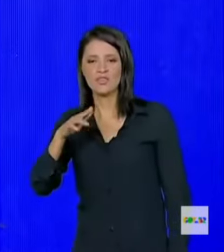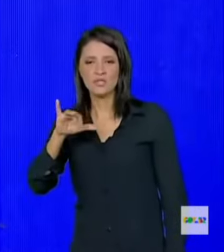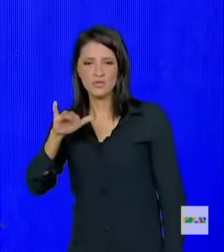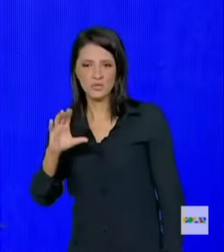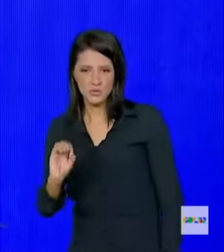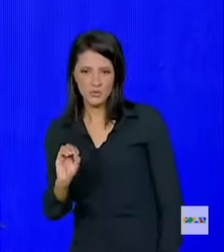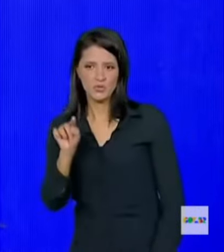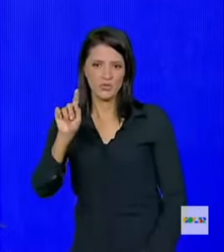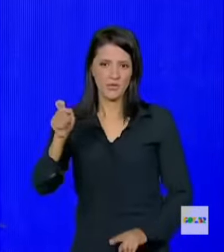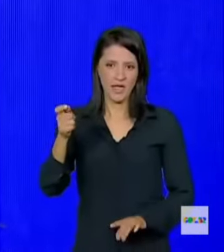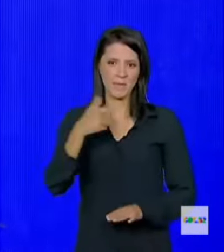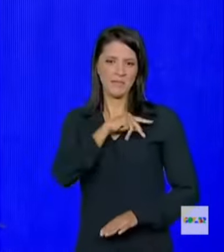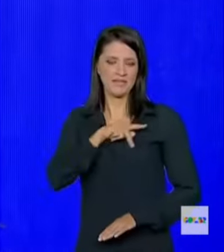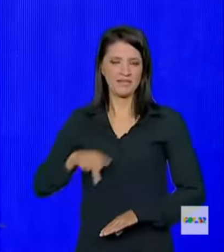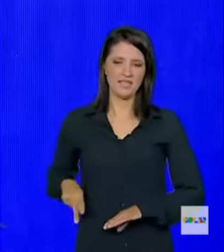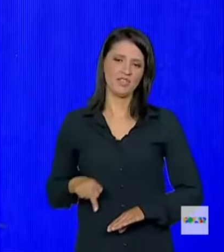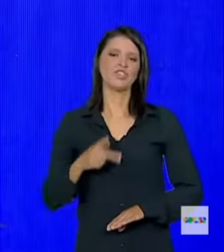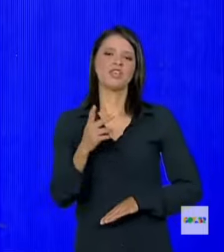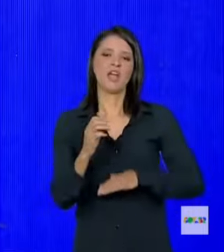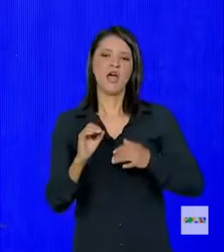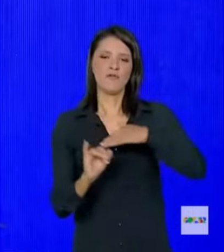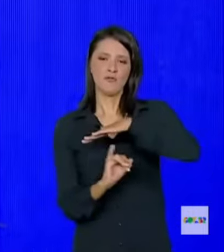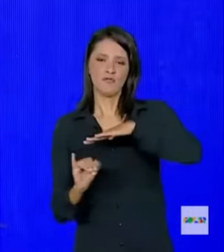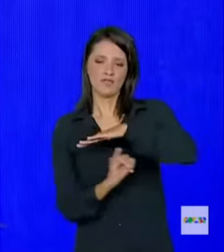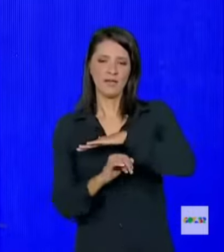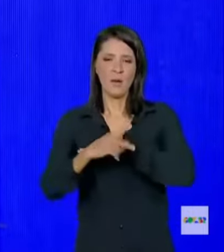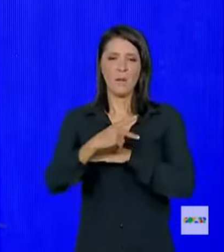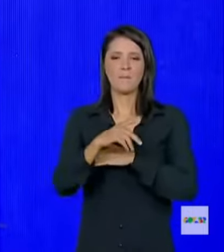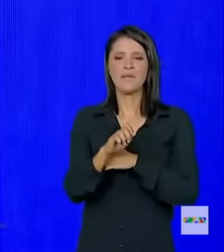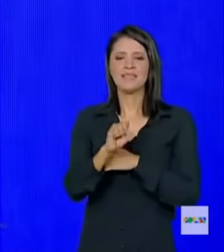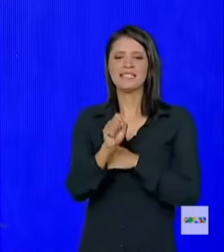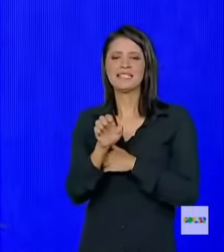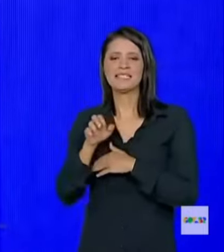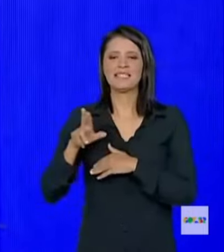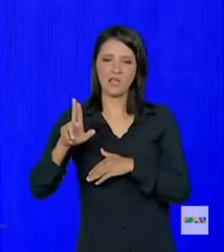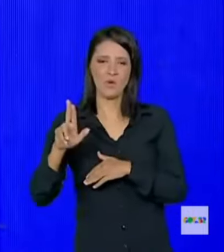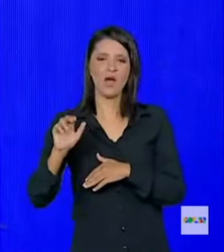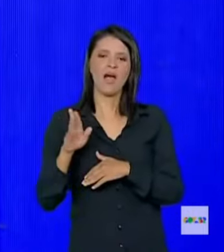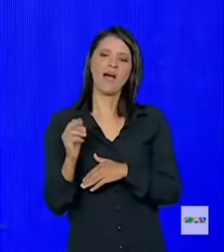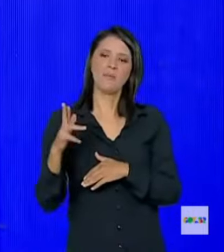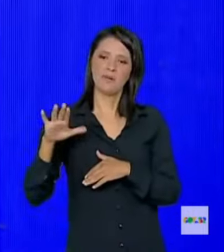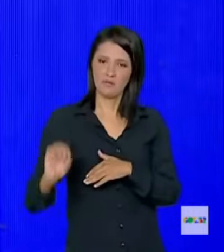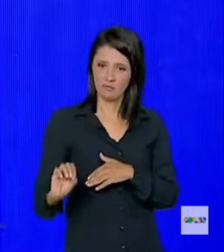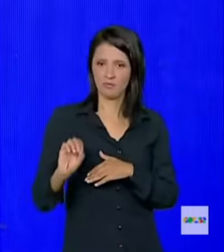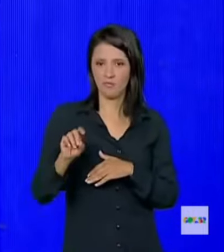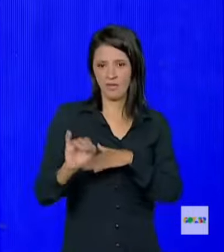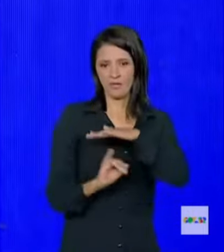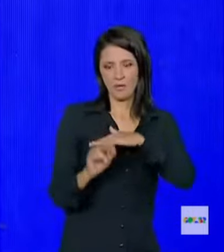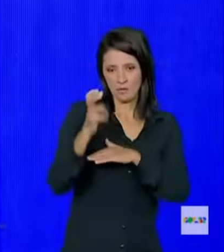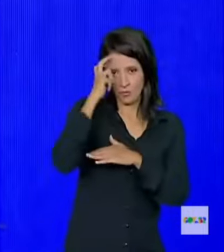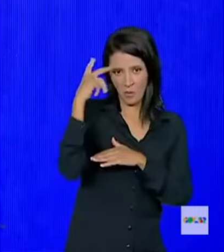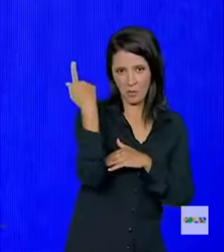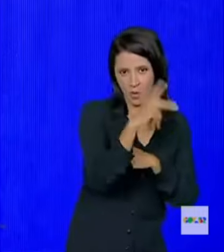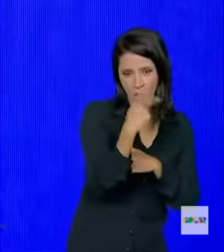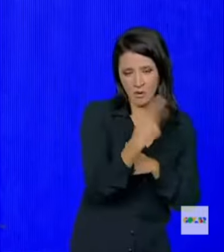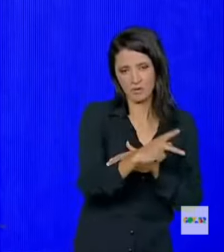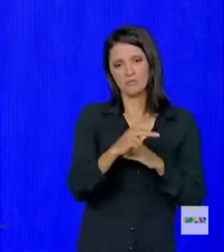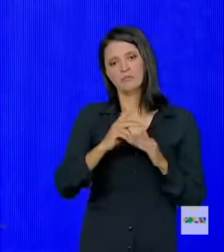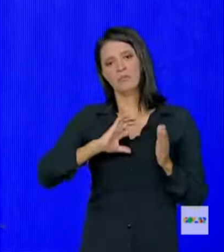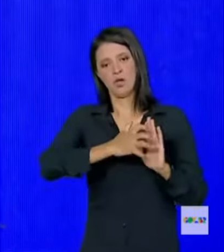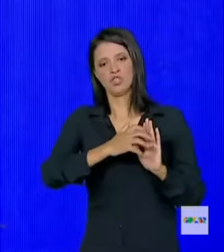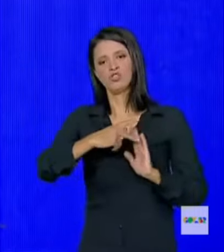o presidente da Fundação Perseu Abramo, uma fundação cultural do Partido dos Trabalhadores. E